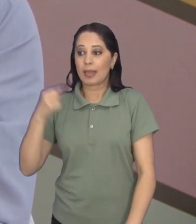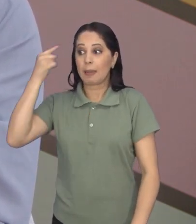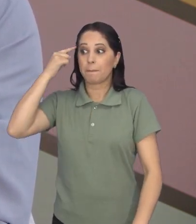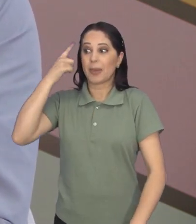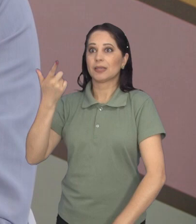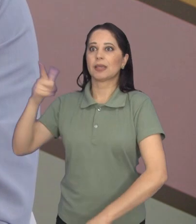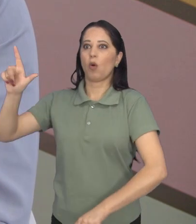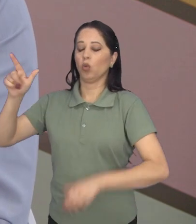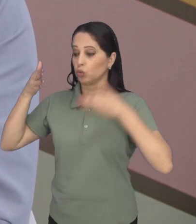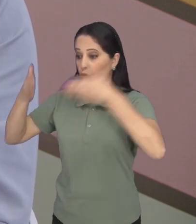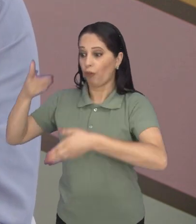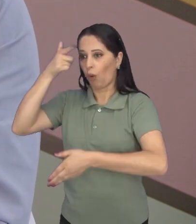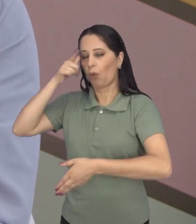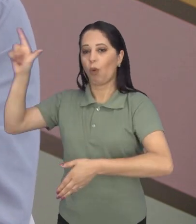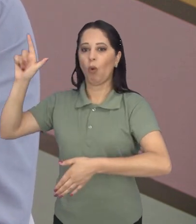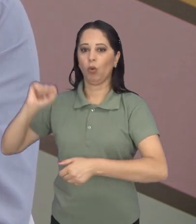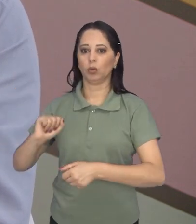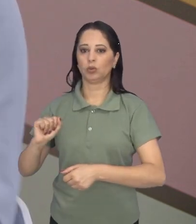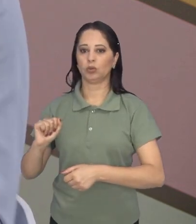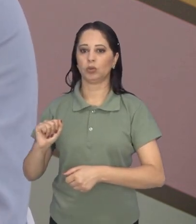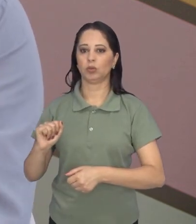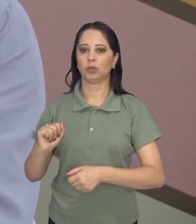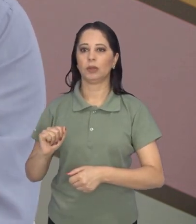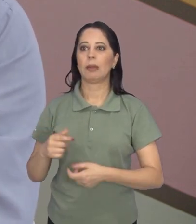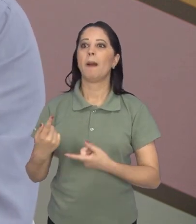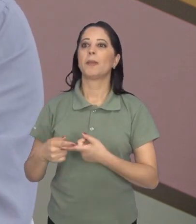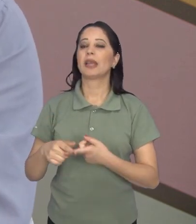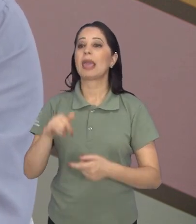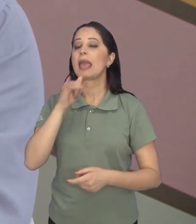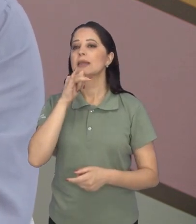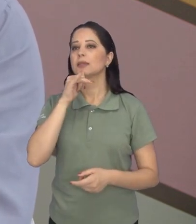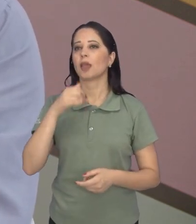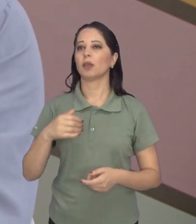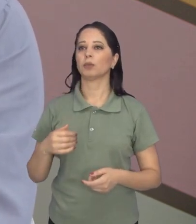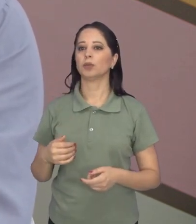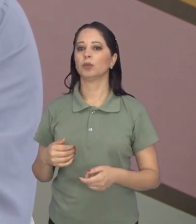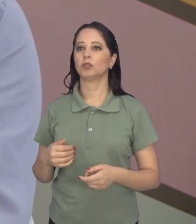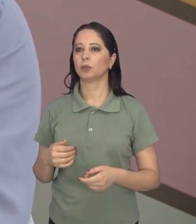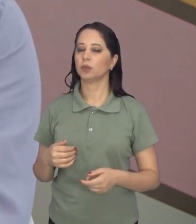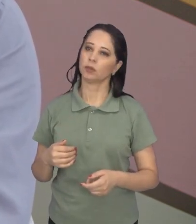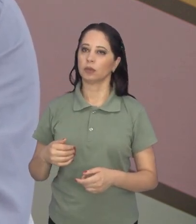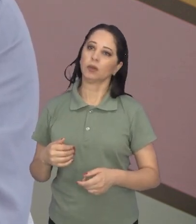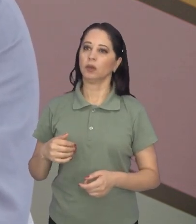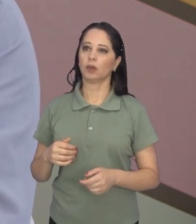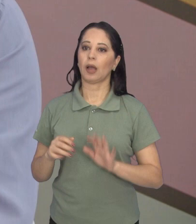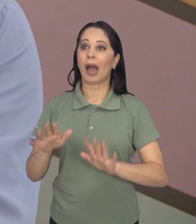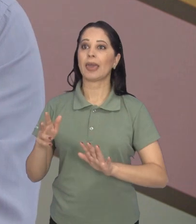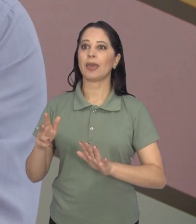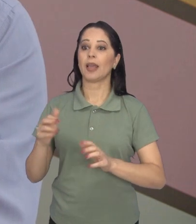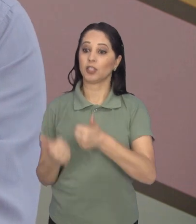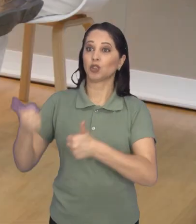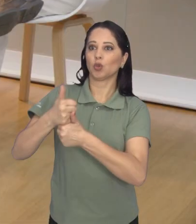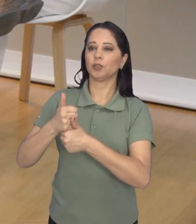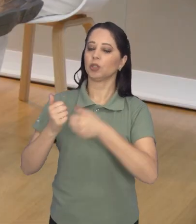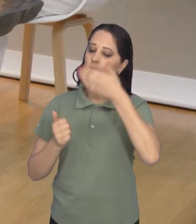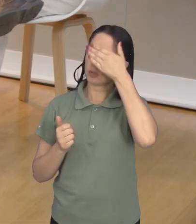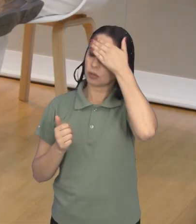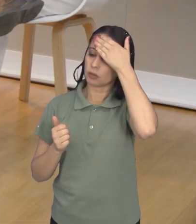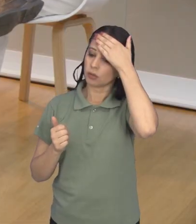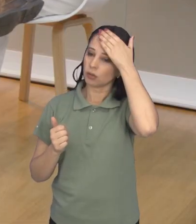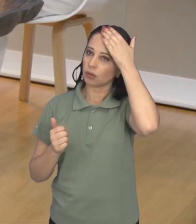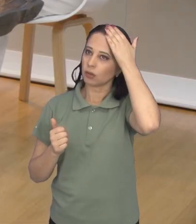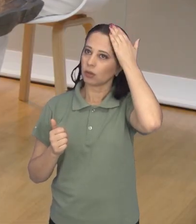criar um hábito em cima do tique. Então, um movimento rápido vira uma passada de mão no cabelo. Substituir.